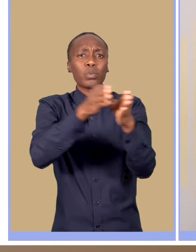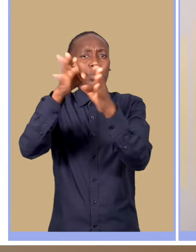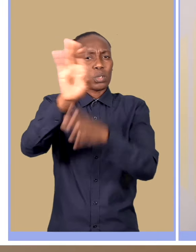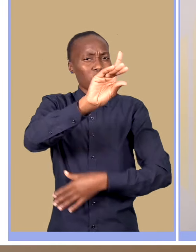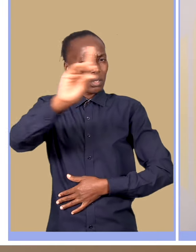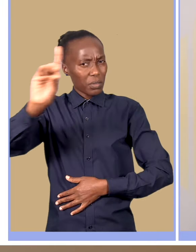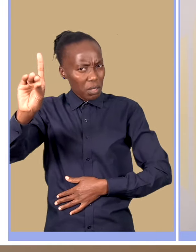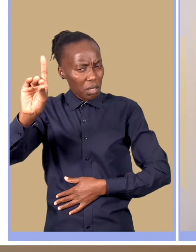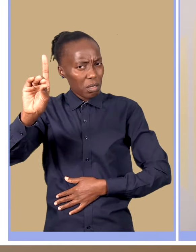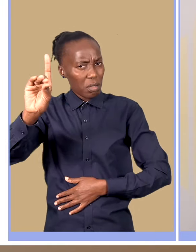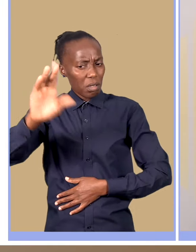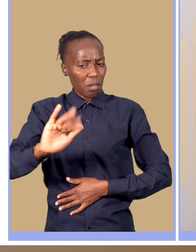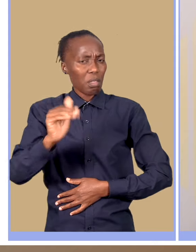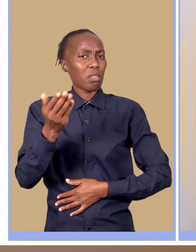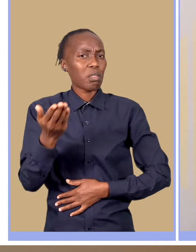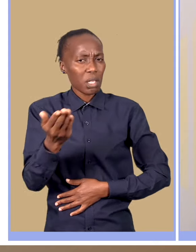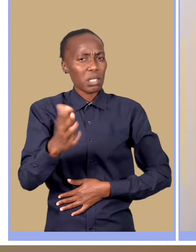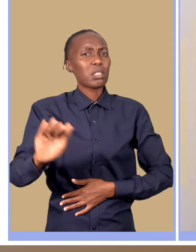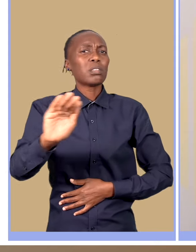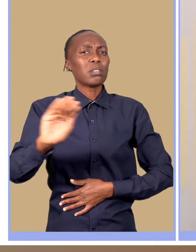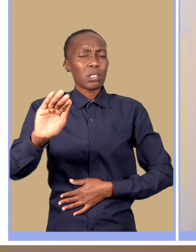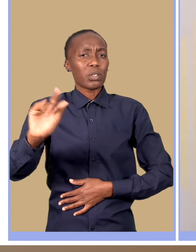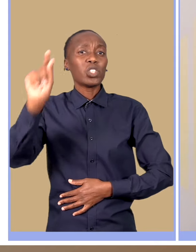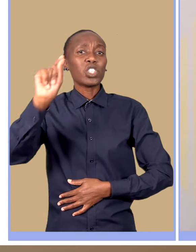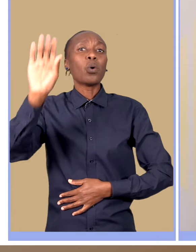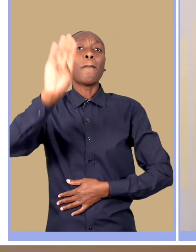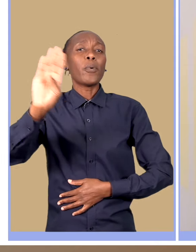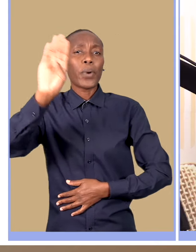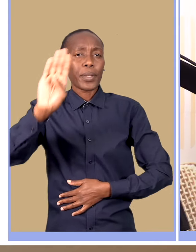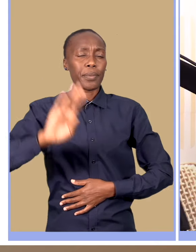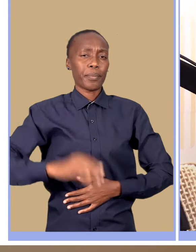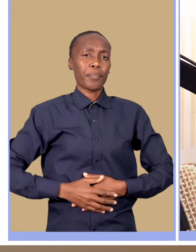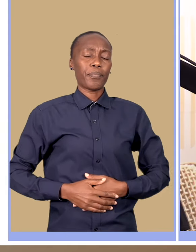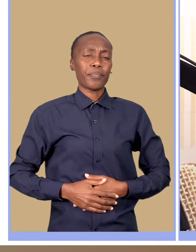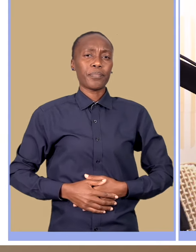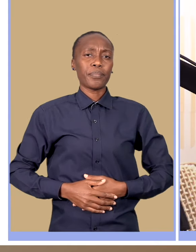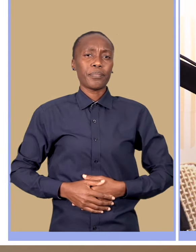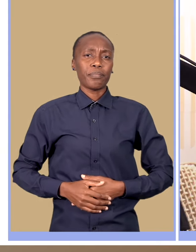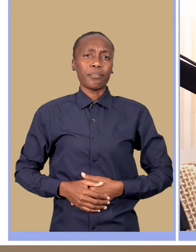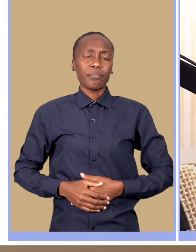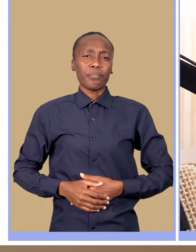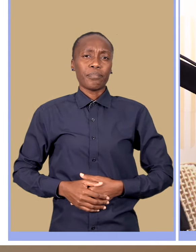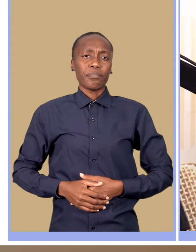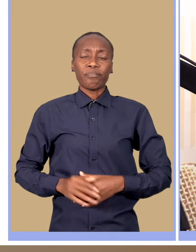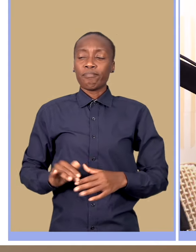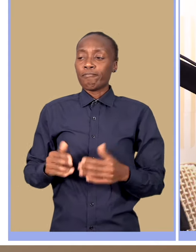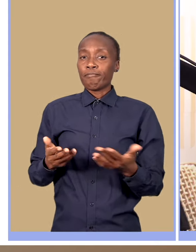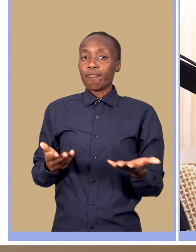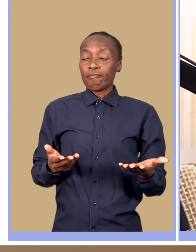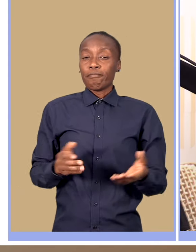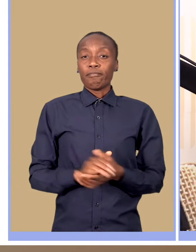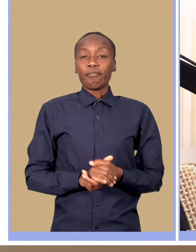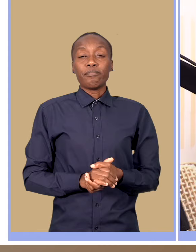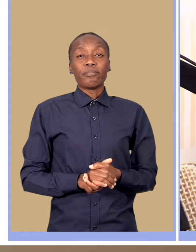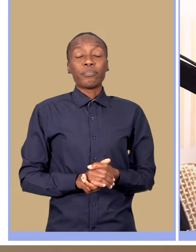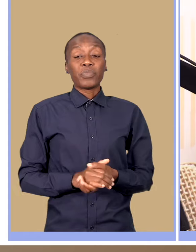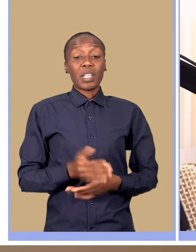deficiência no trabalho naquela região? Bom, primeiro dizer que